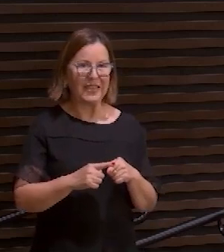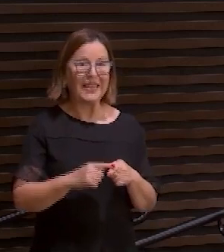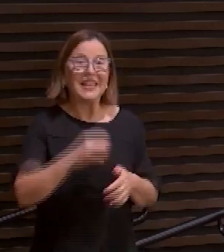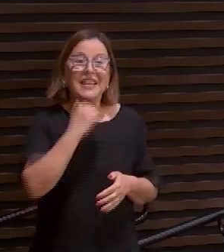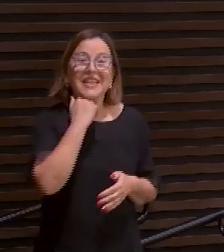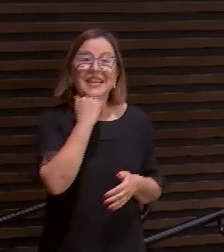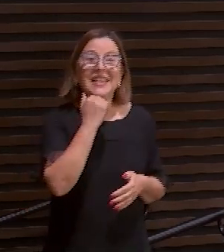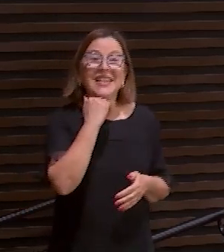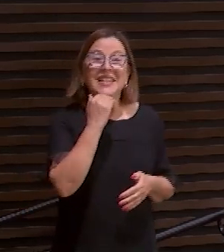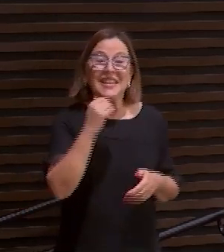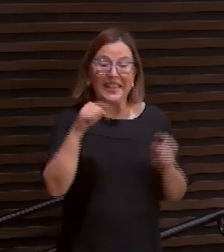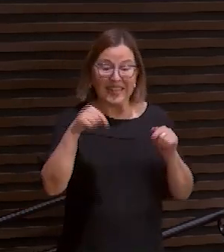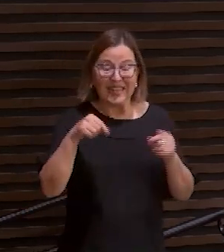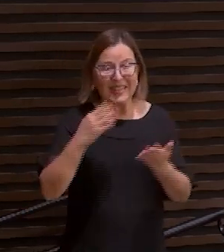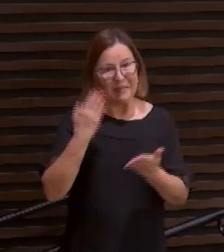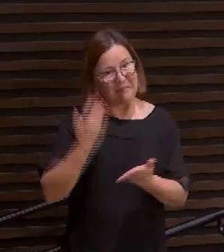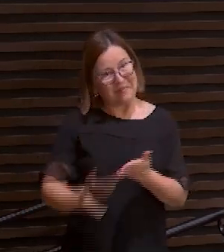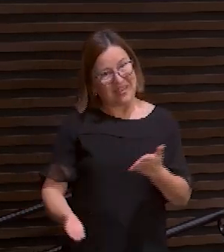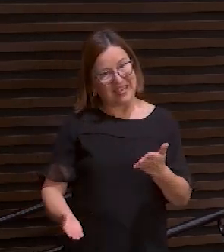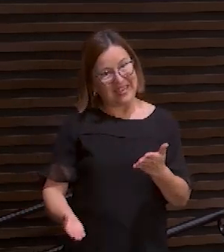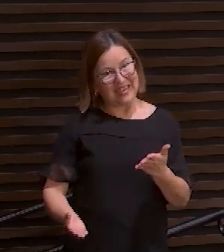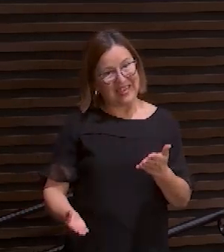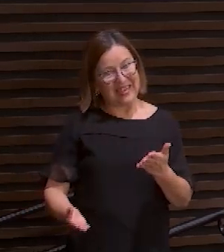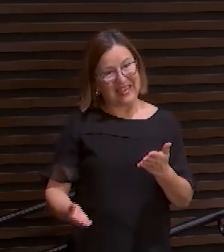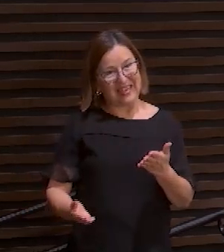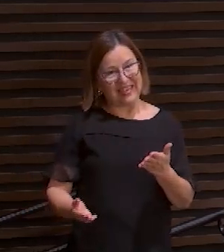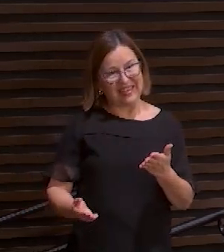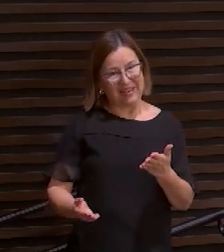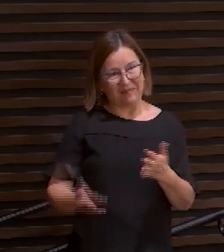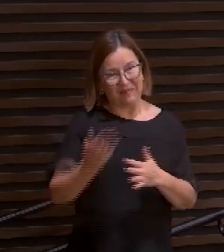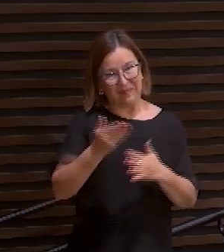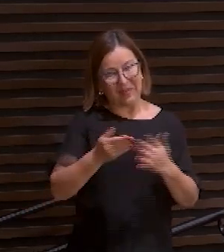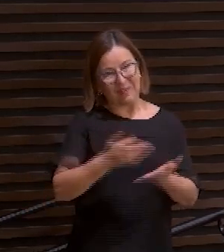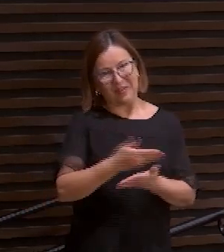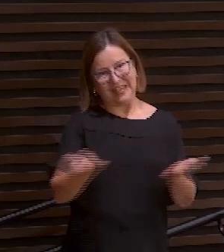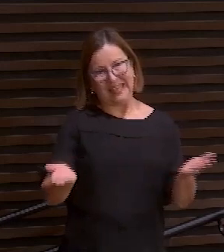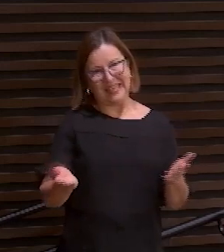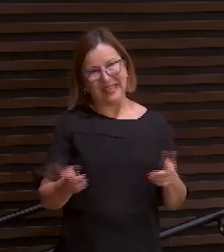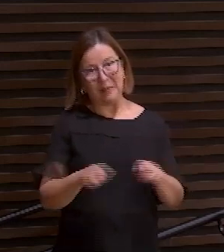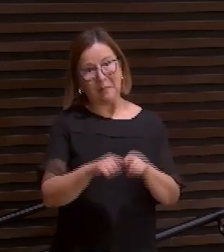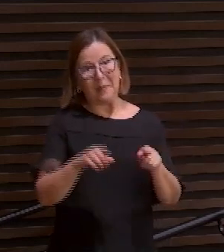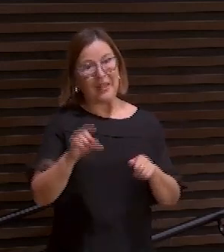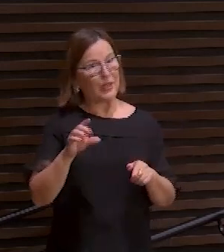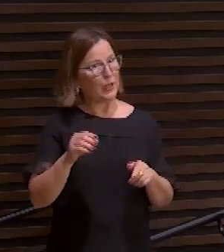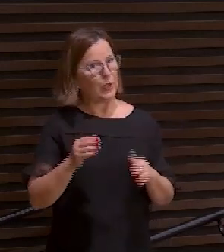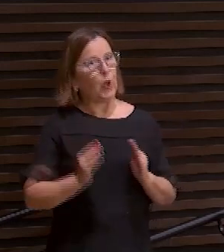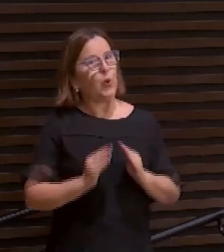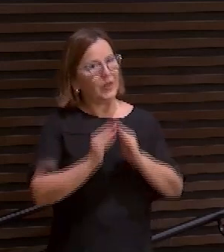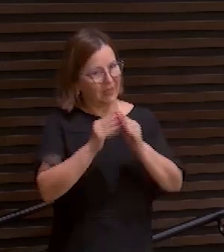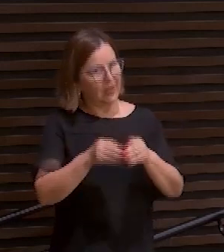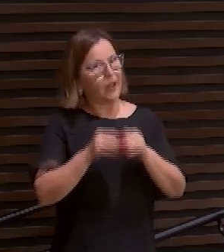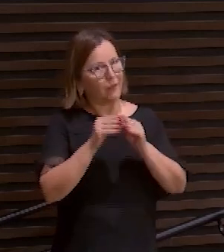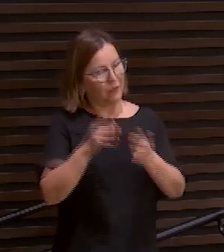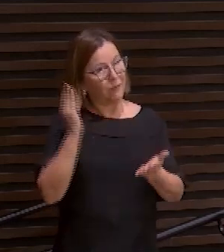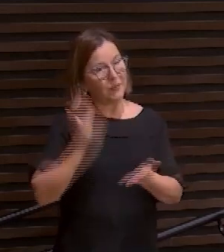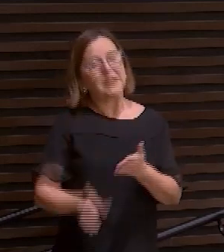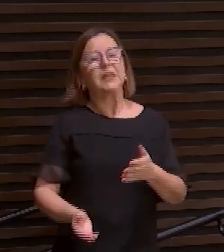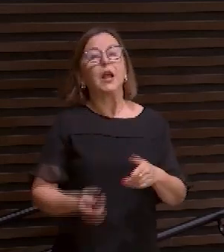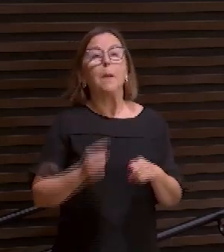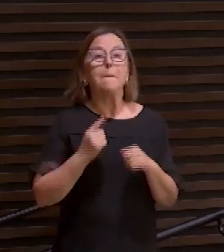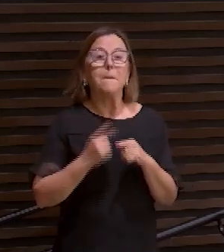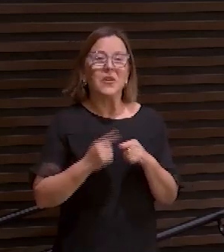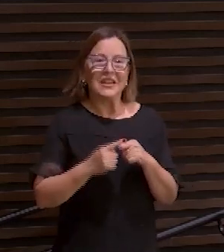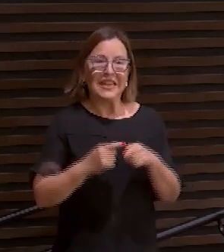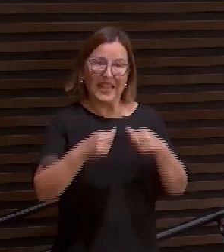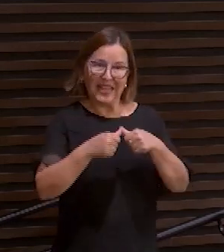se perderá de entre vós, mas somente o navio. Porque